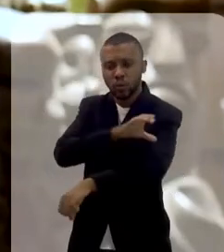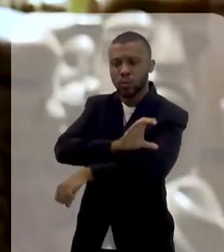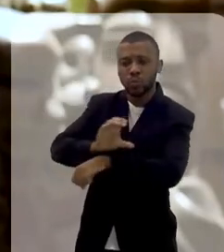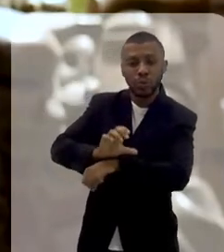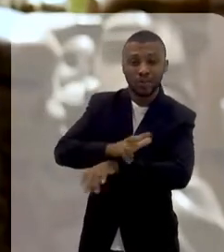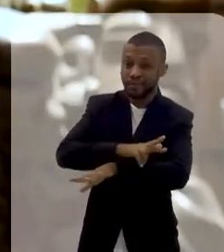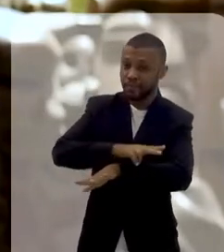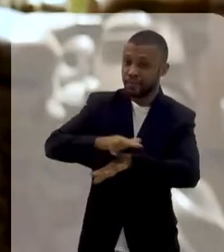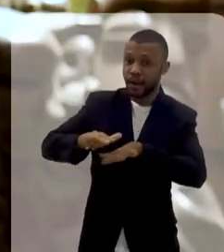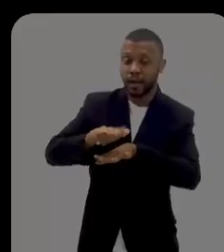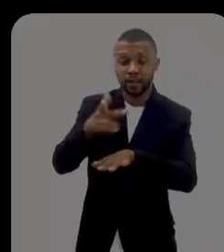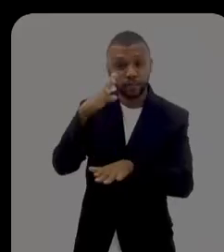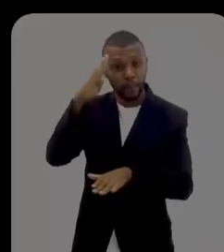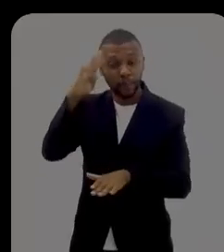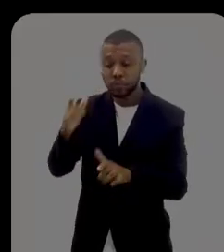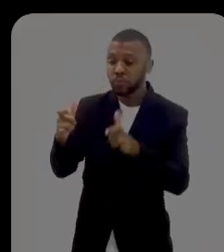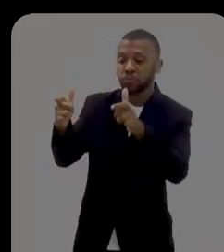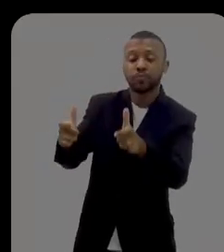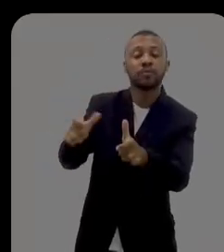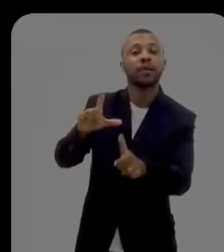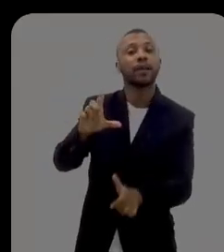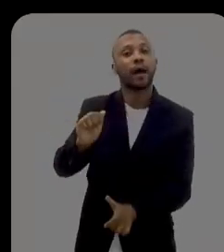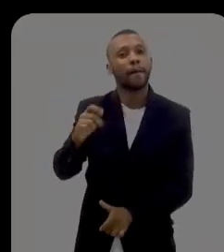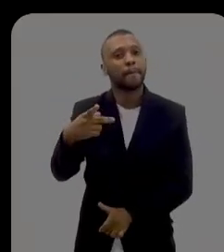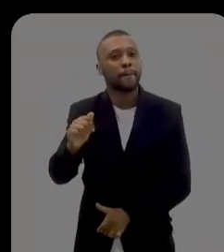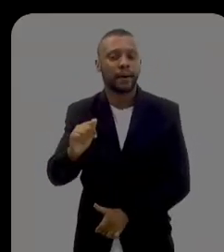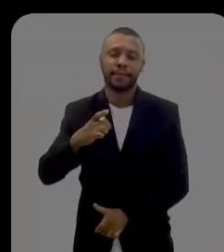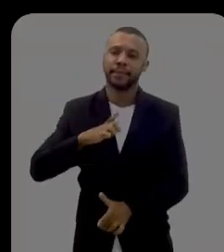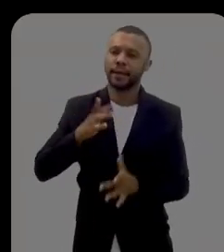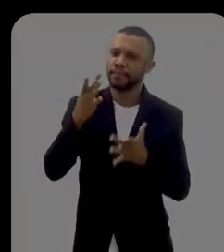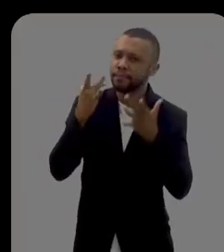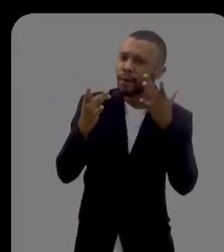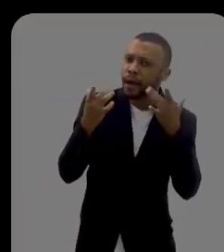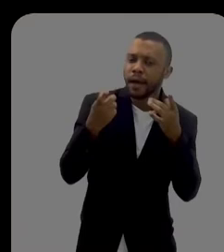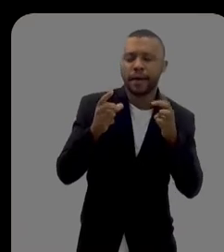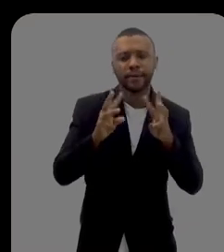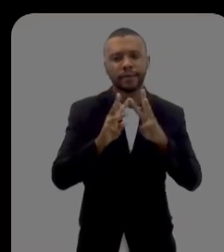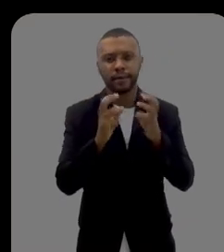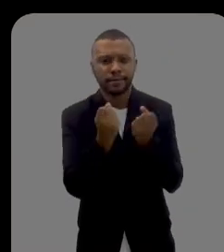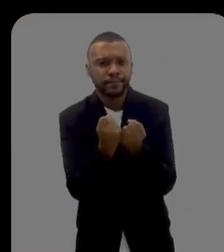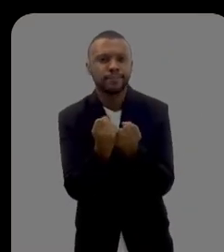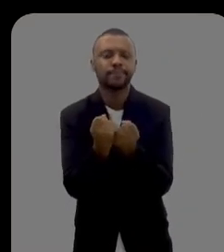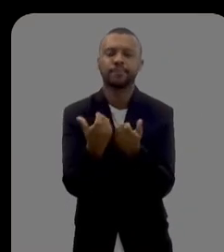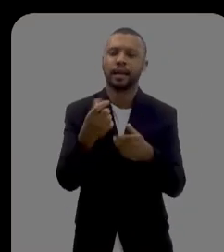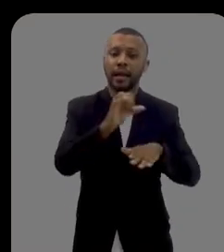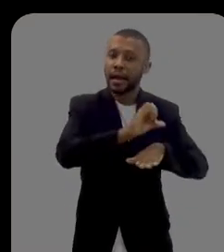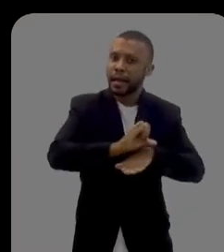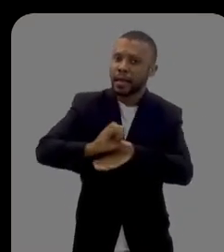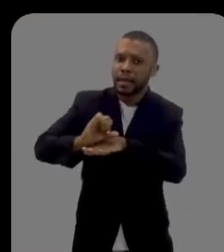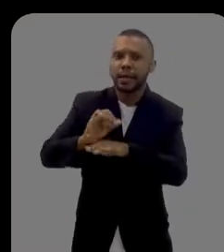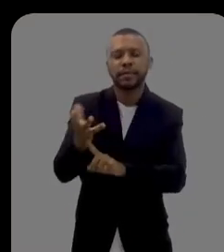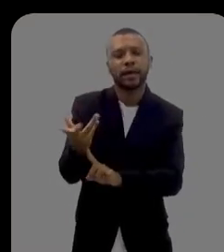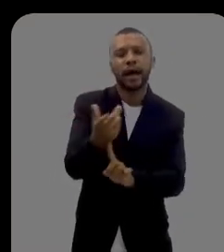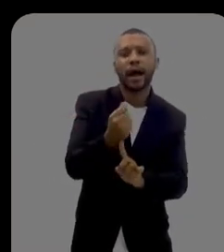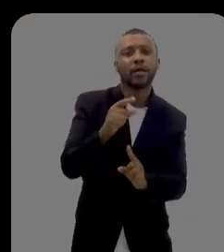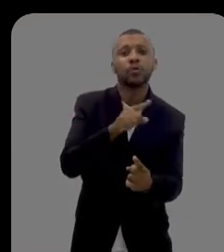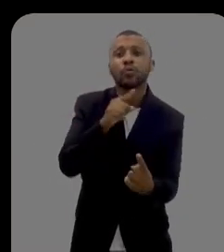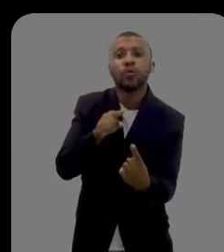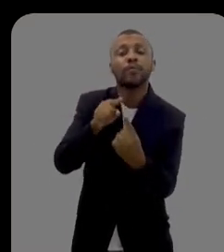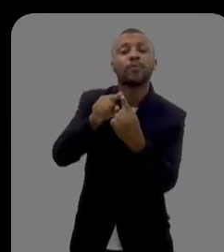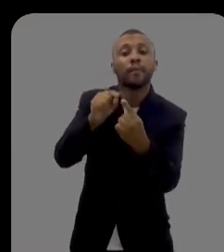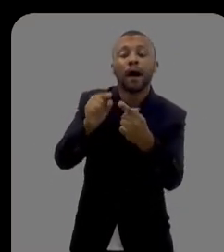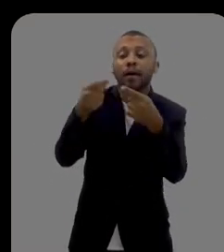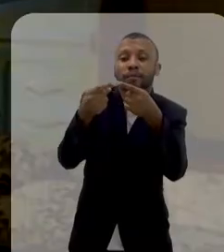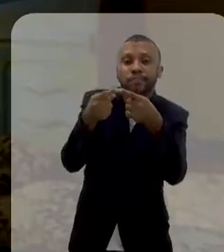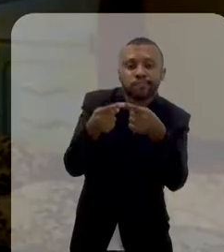multiculturais no coração da Lapa. Nós teremos peças, galerias de arte, oficinas, encontros de negócios, tudo para abrir